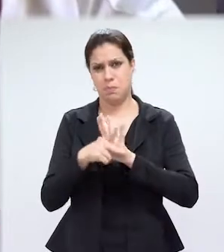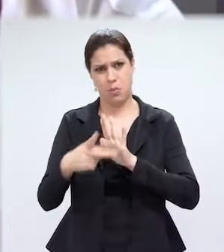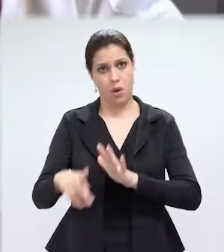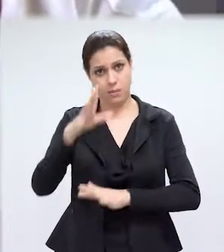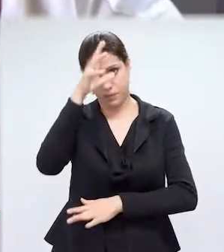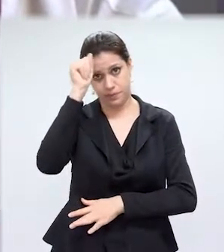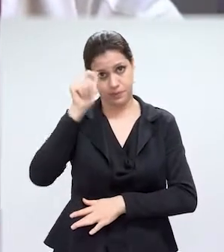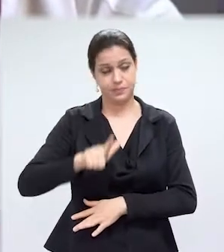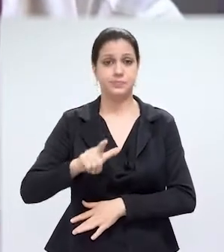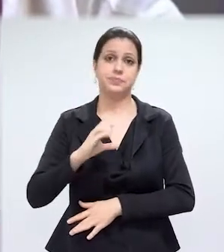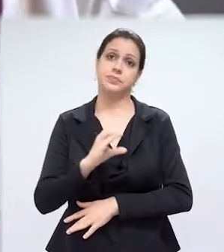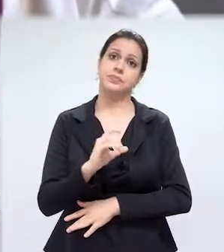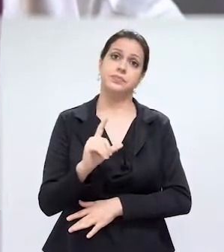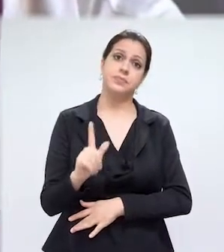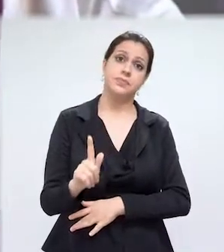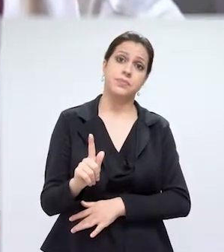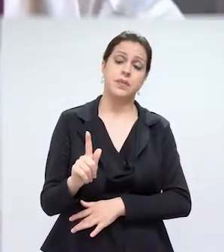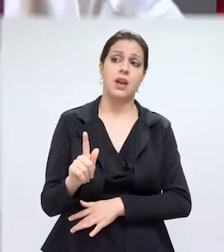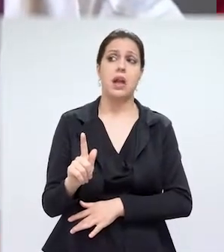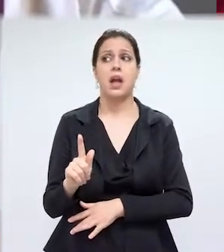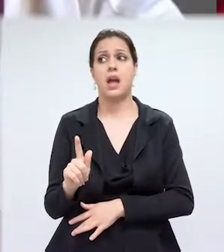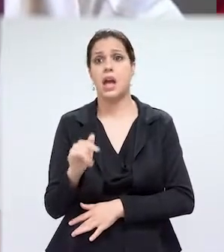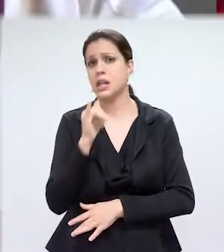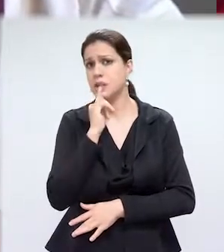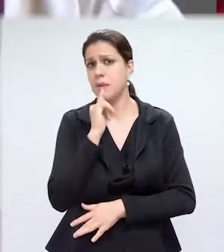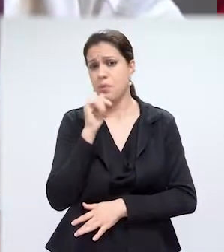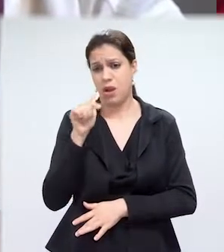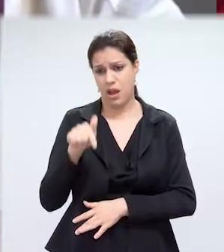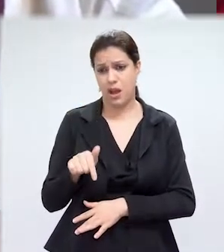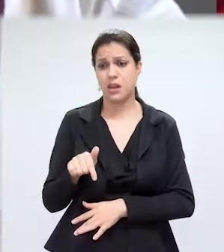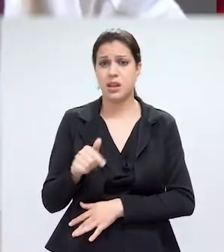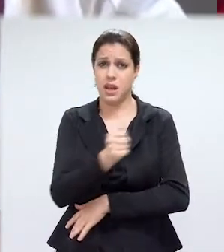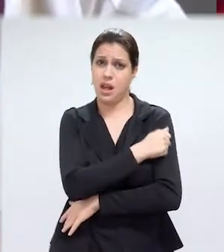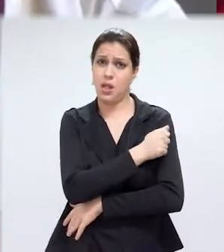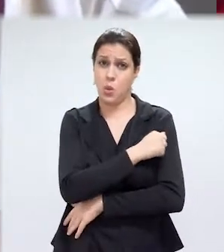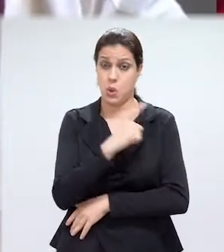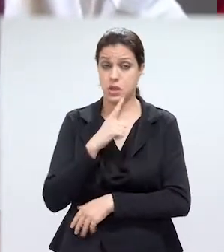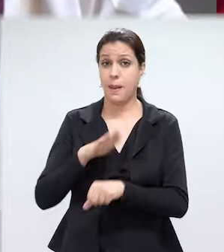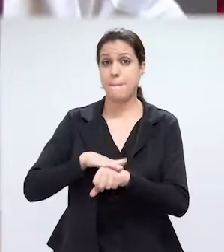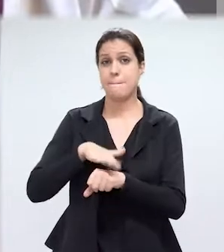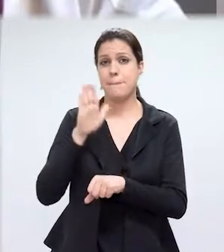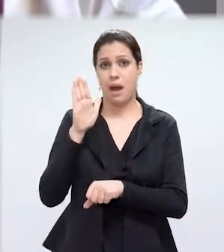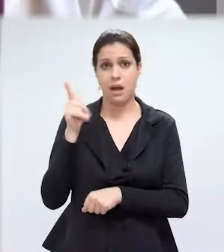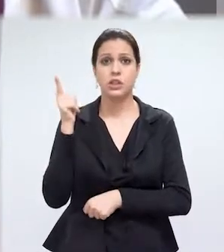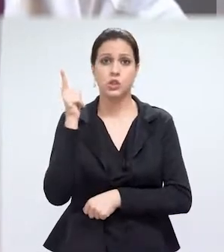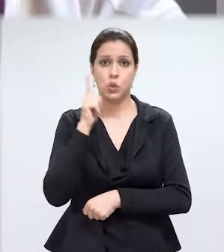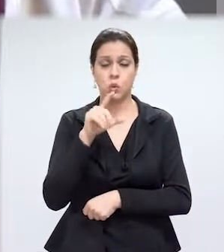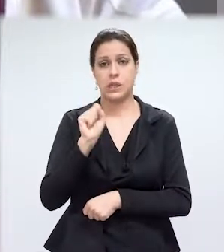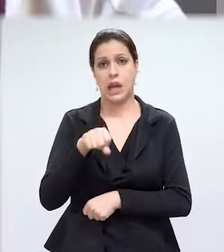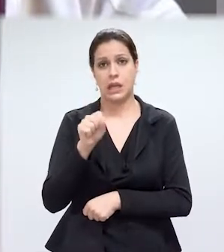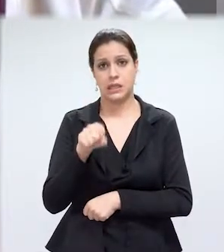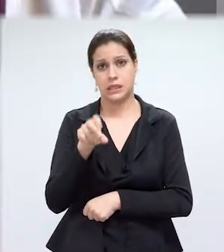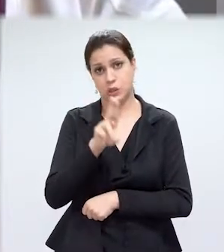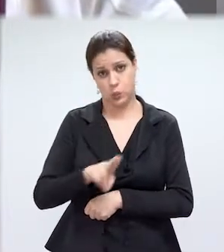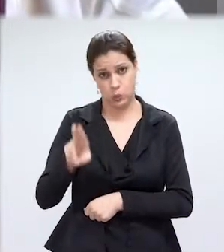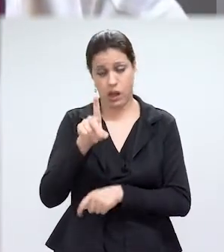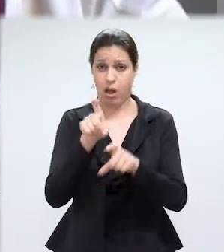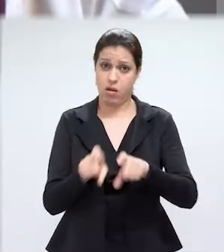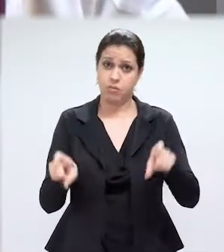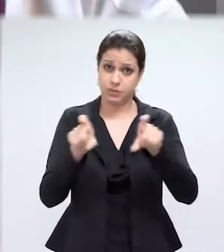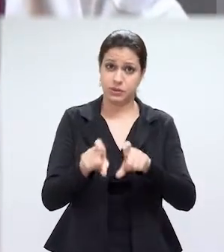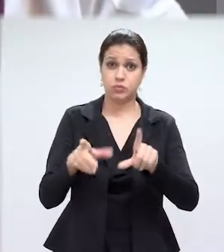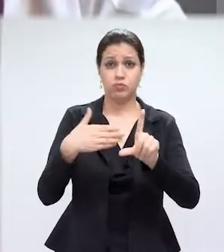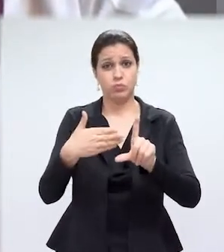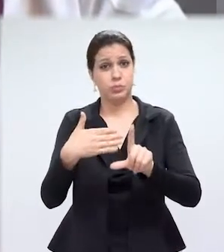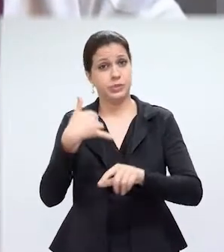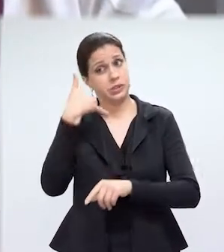Grosso do Sul, falando de Campo Grande, será que nós somos mais virtualizados? Será que os estudantes daqui eles têm mais acesso, por